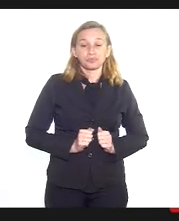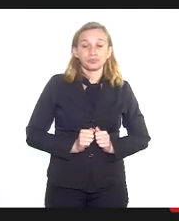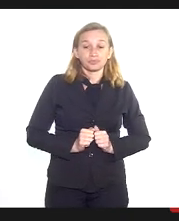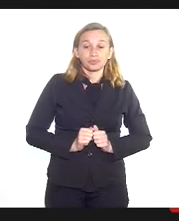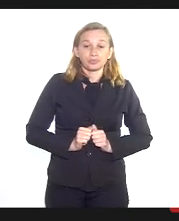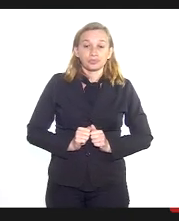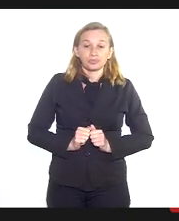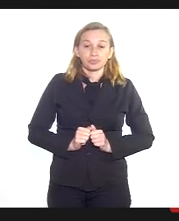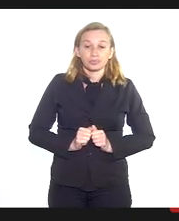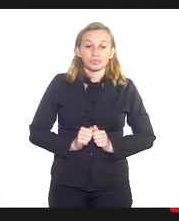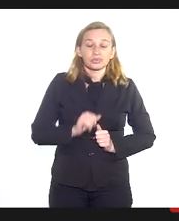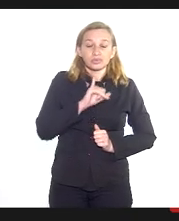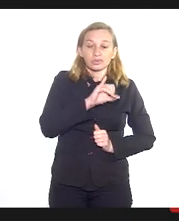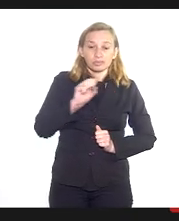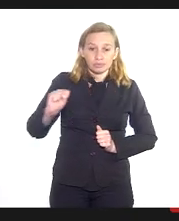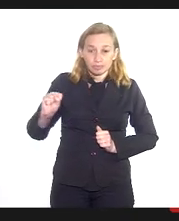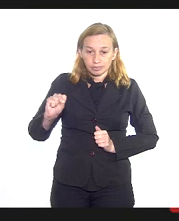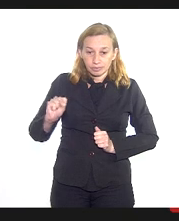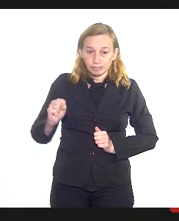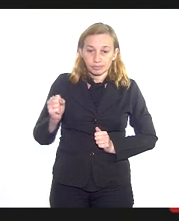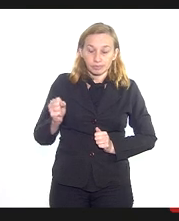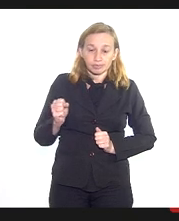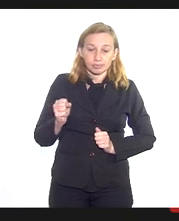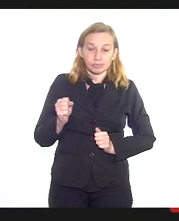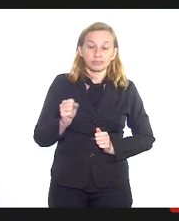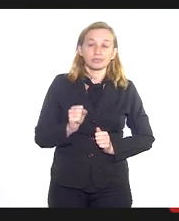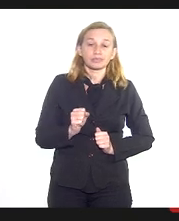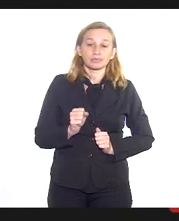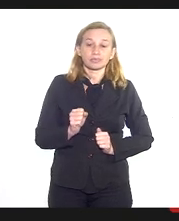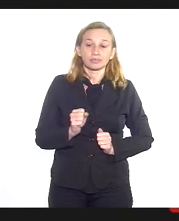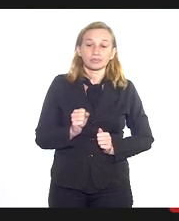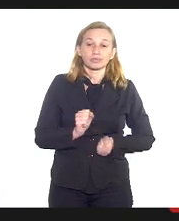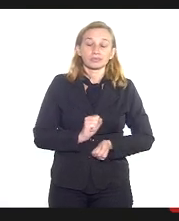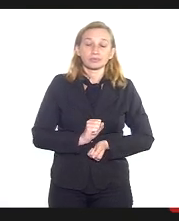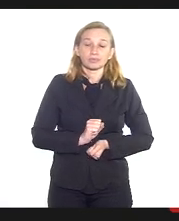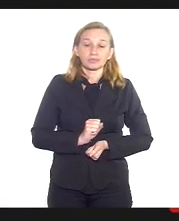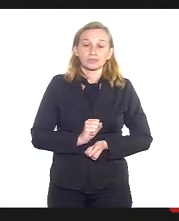Quanto ao ICMS, que é receita tributária,